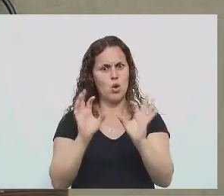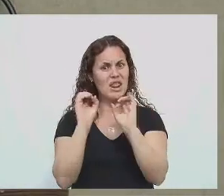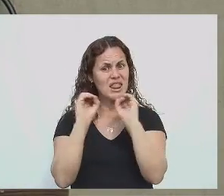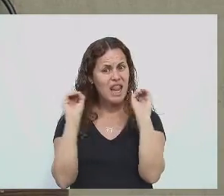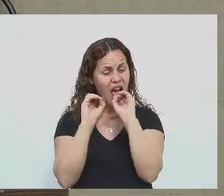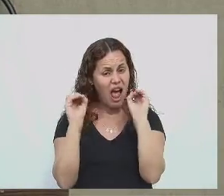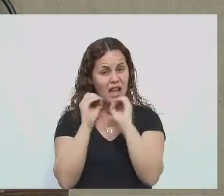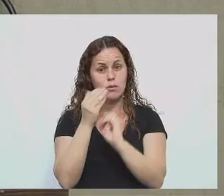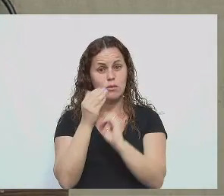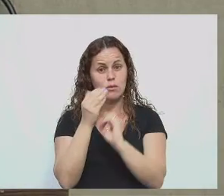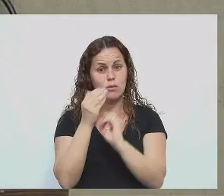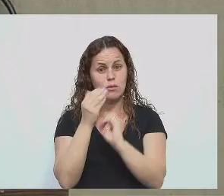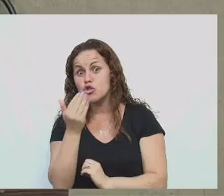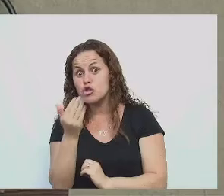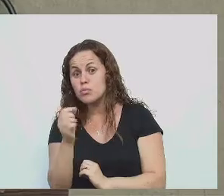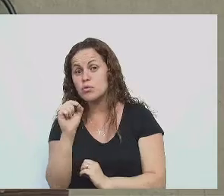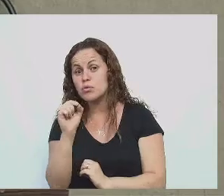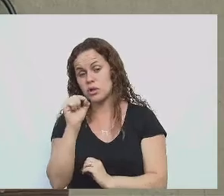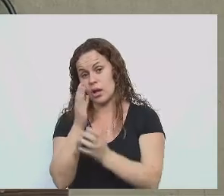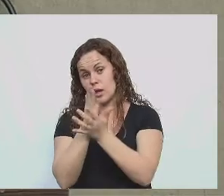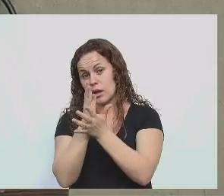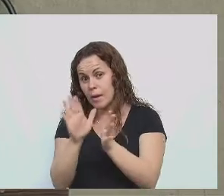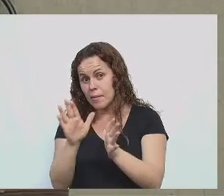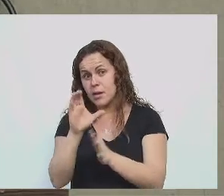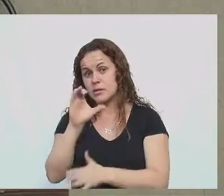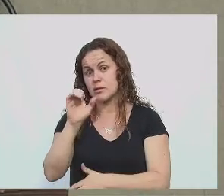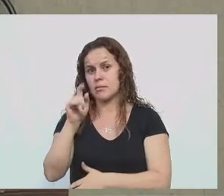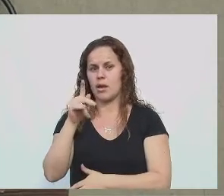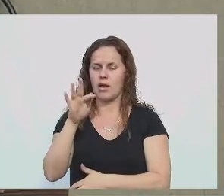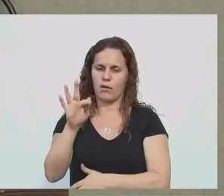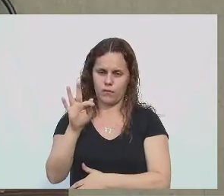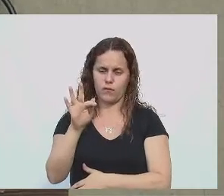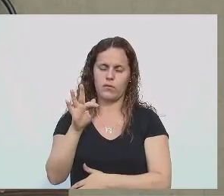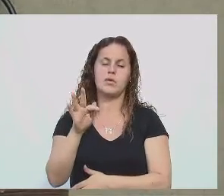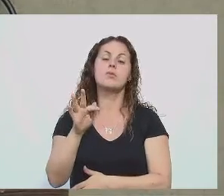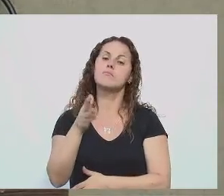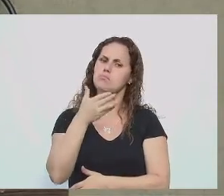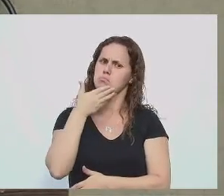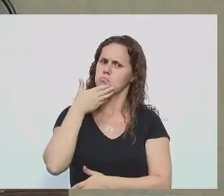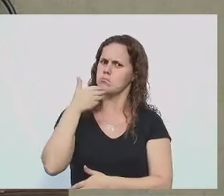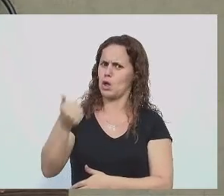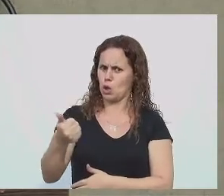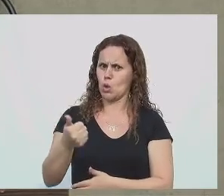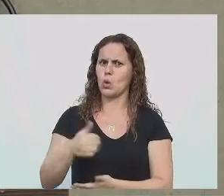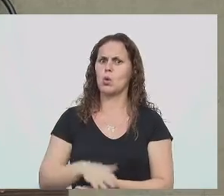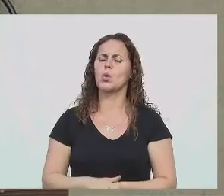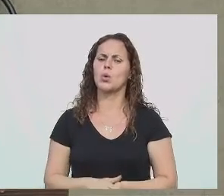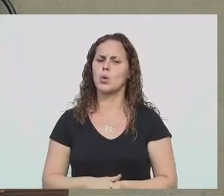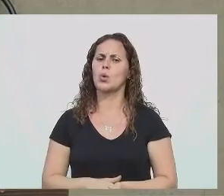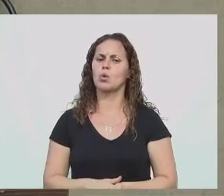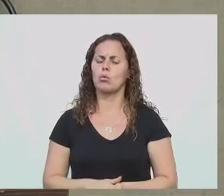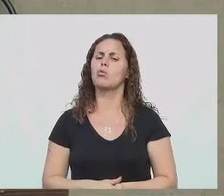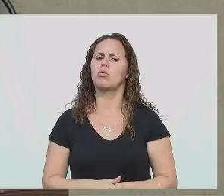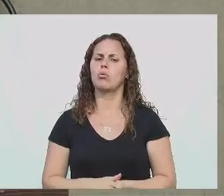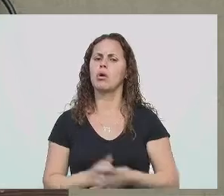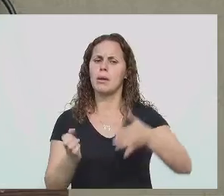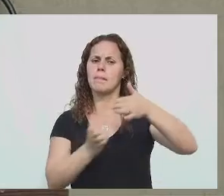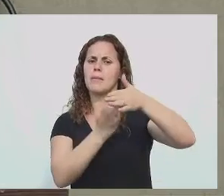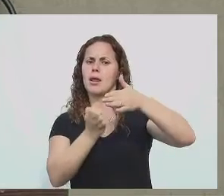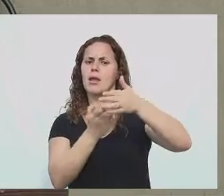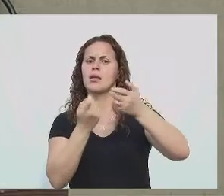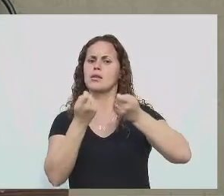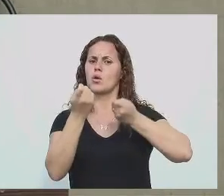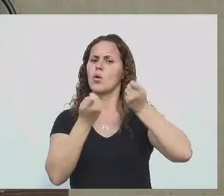Nós solicitamos que acabasse com o rodízio do CPF. Onde que melhorou um pouco a economia do município. É